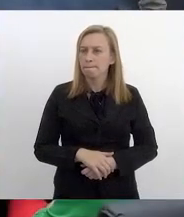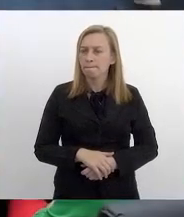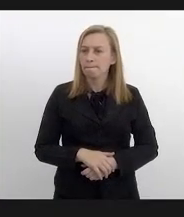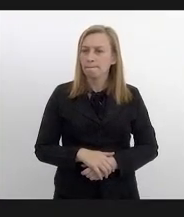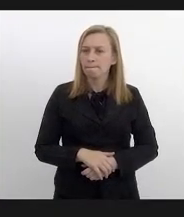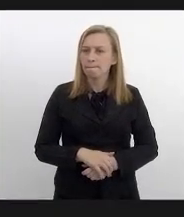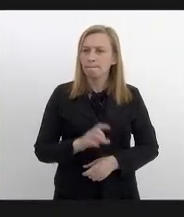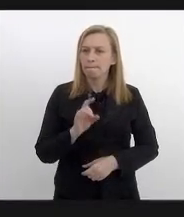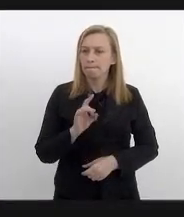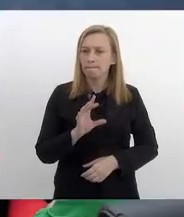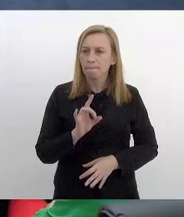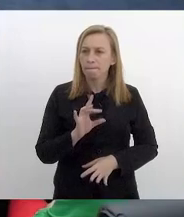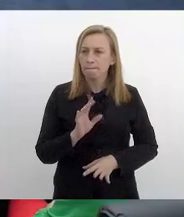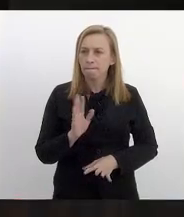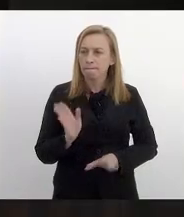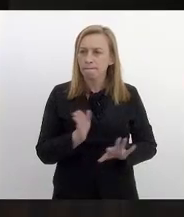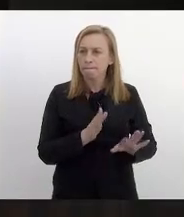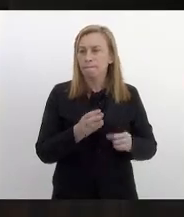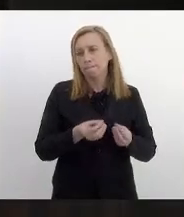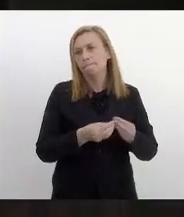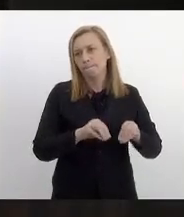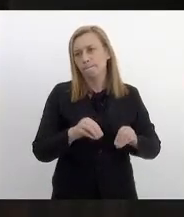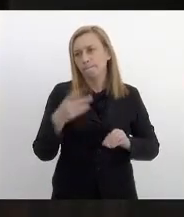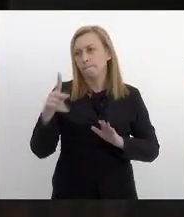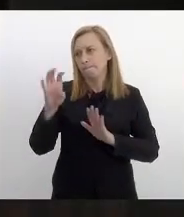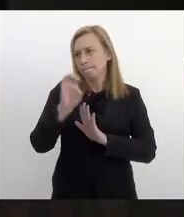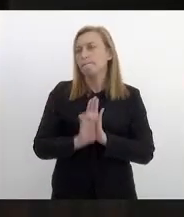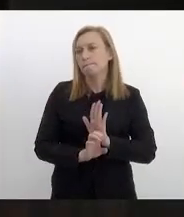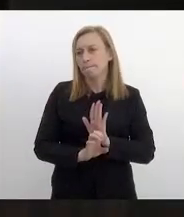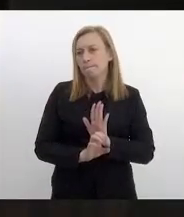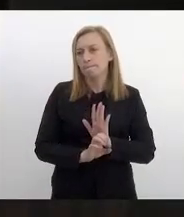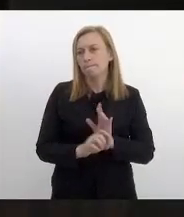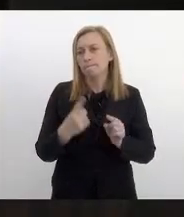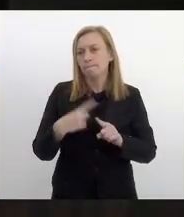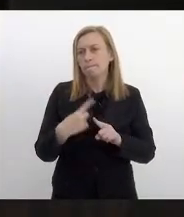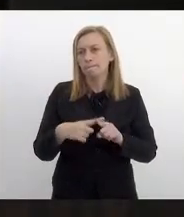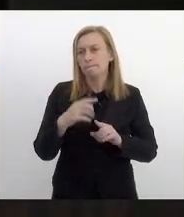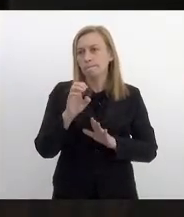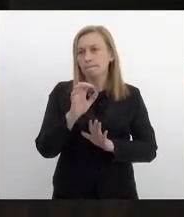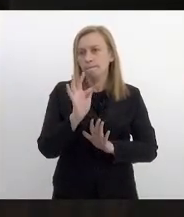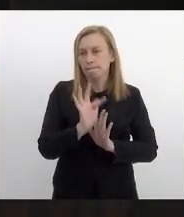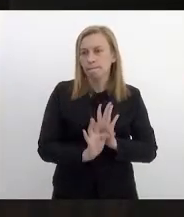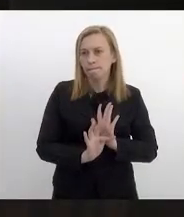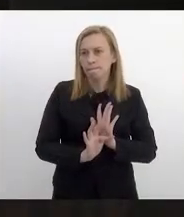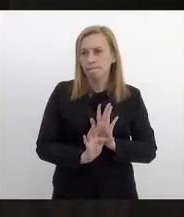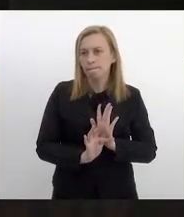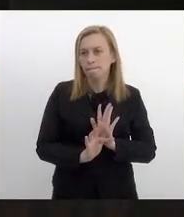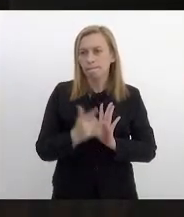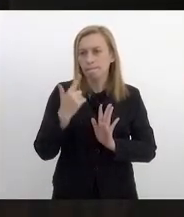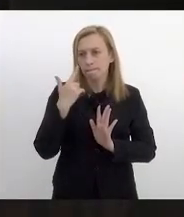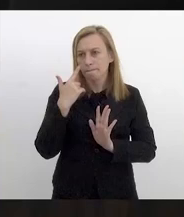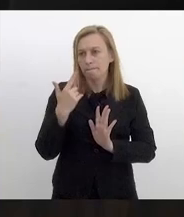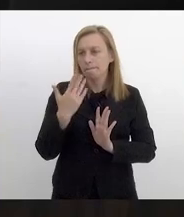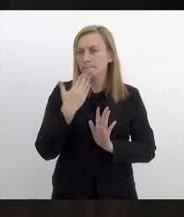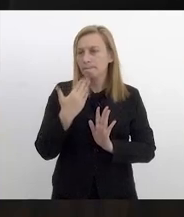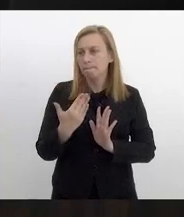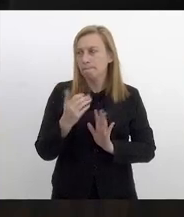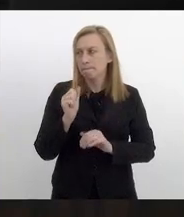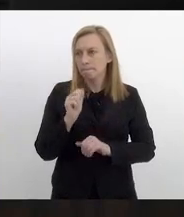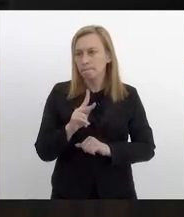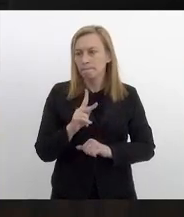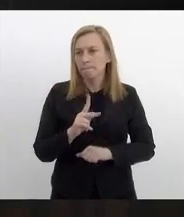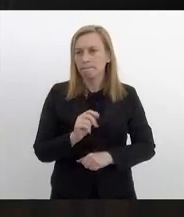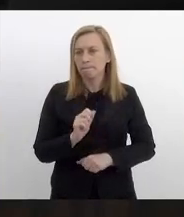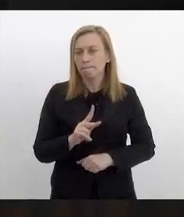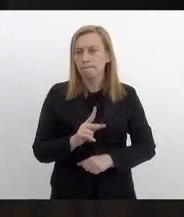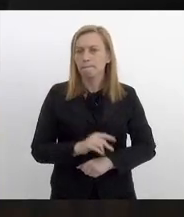Só para fazer... Não, mas está prejudicado a emenda de Vossa Excelência, porque o texto vai contemplar o que Vossa Excelência está pedindo. Ok, ok. Tá